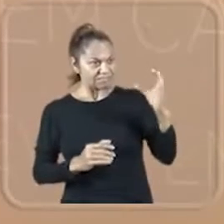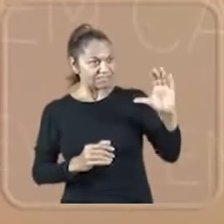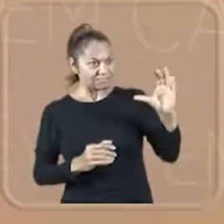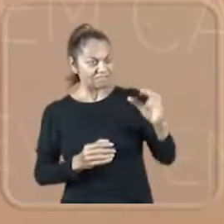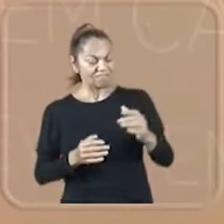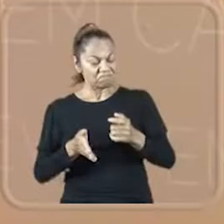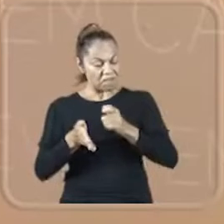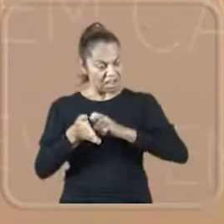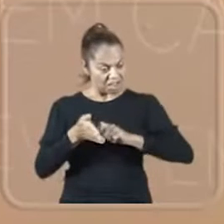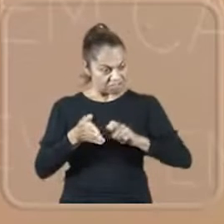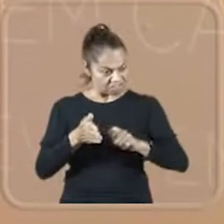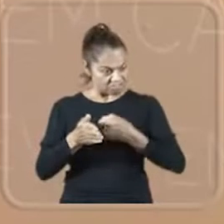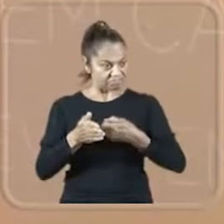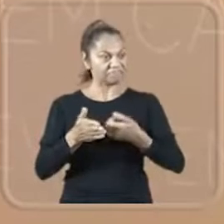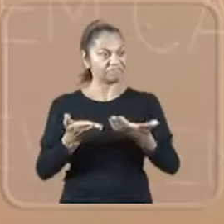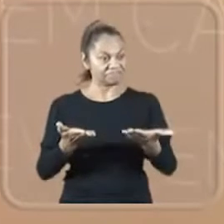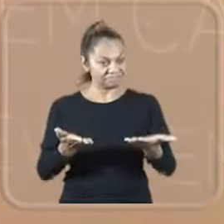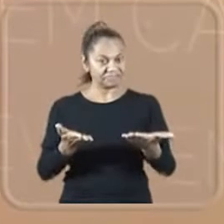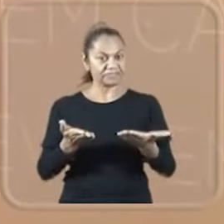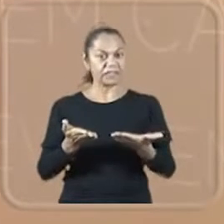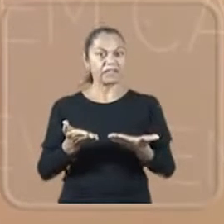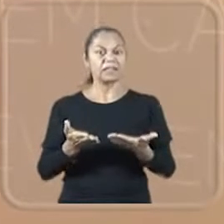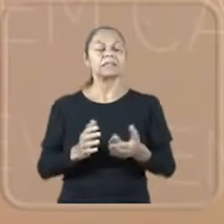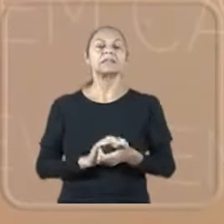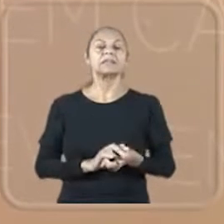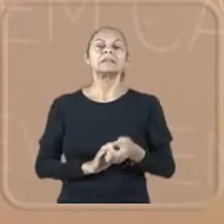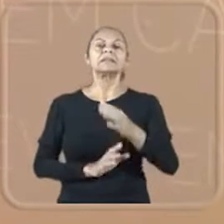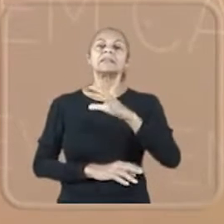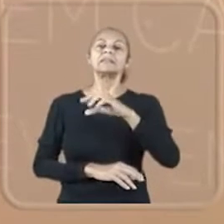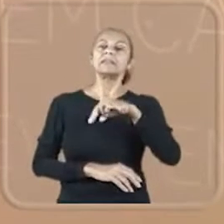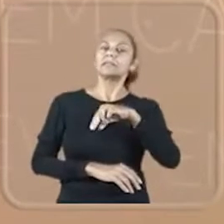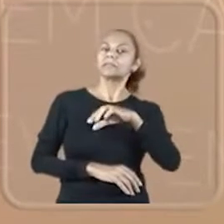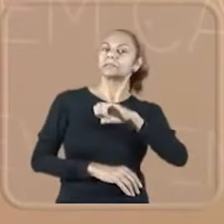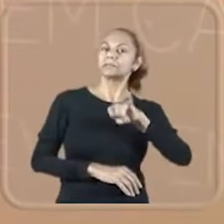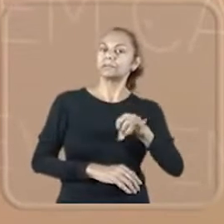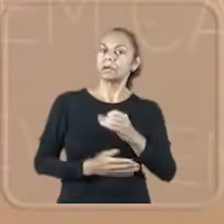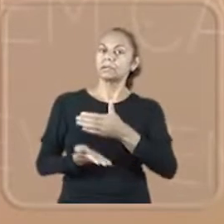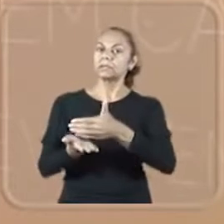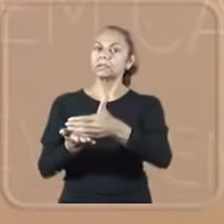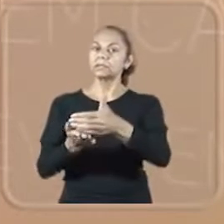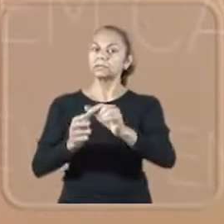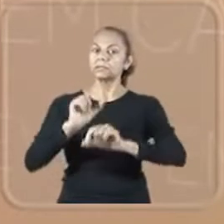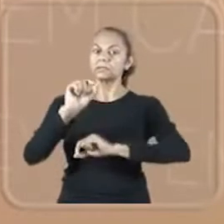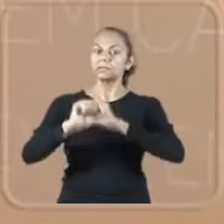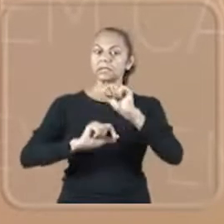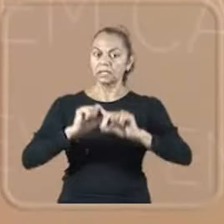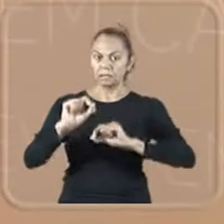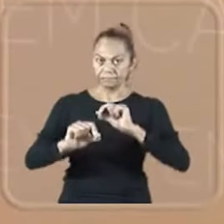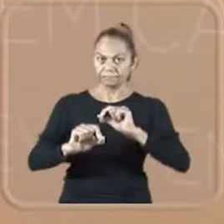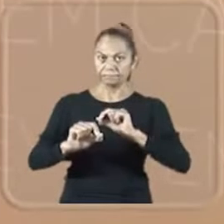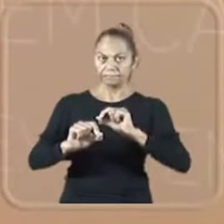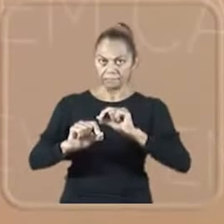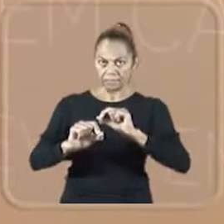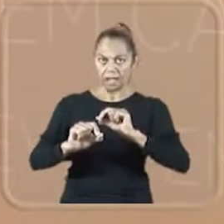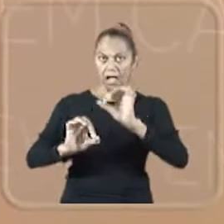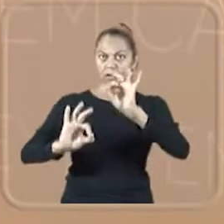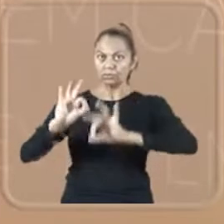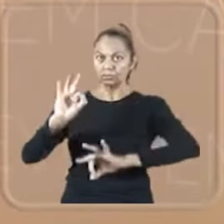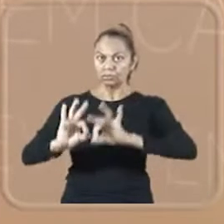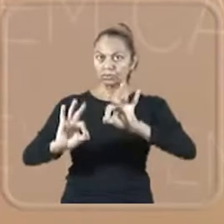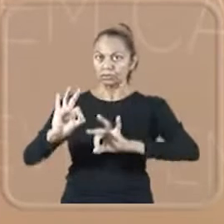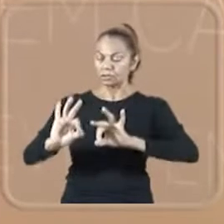Recapitulando rapidamente, o CNJ inicia todo um processo de mediação judicial no Brasil e depois de justiça